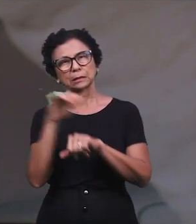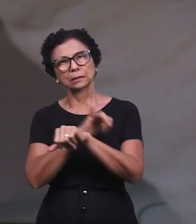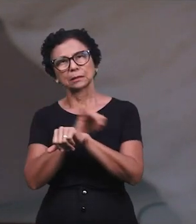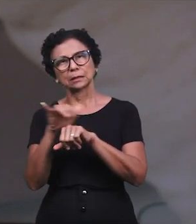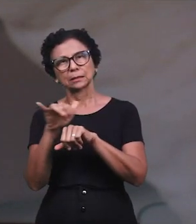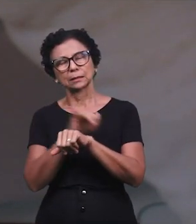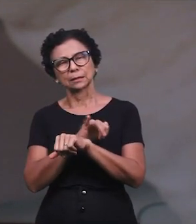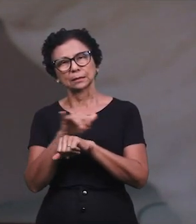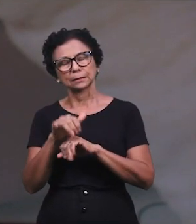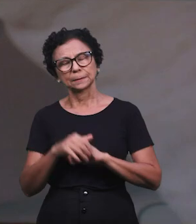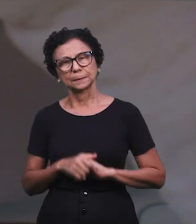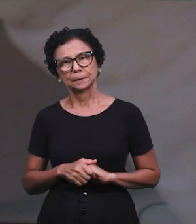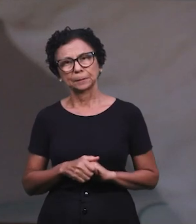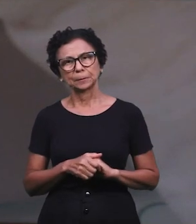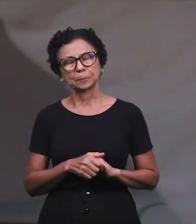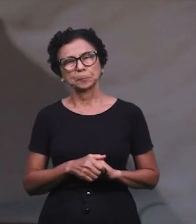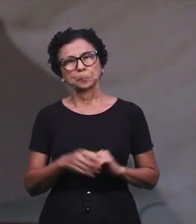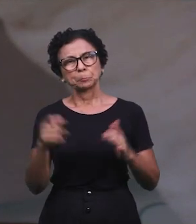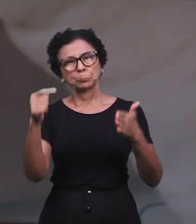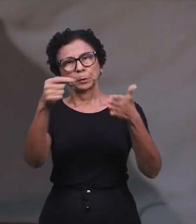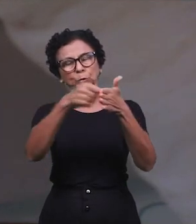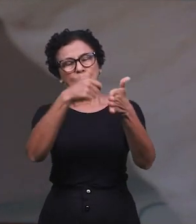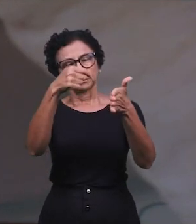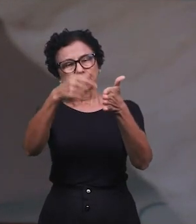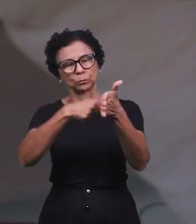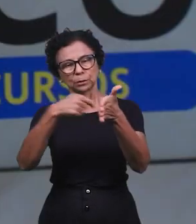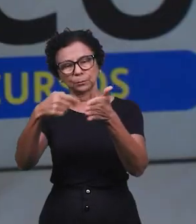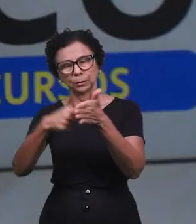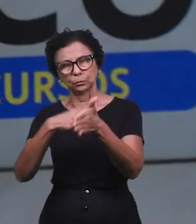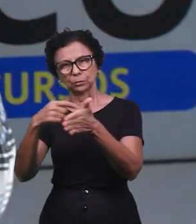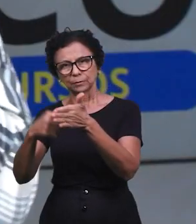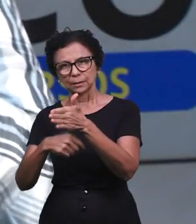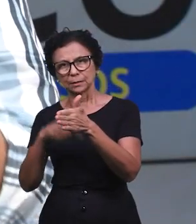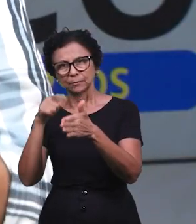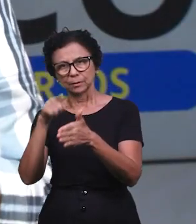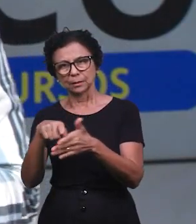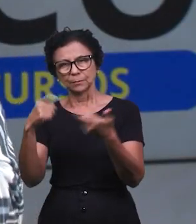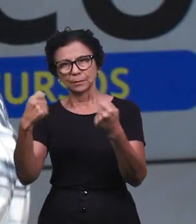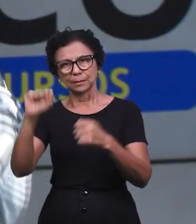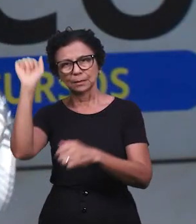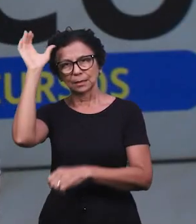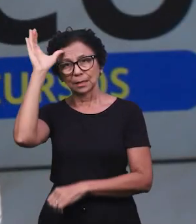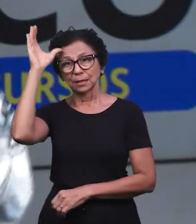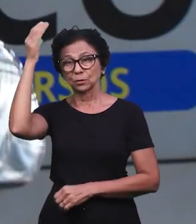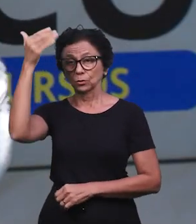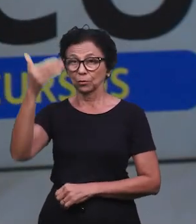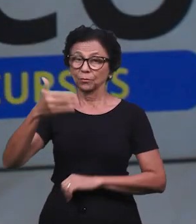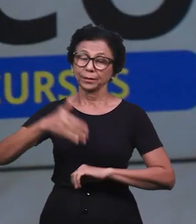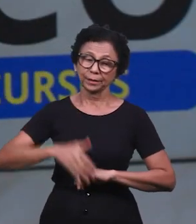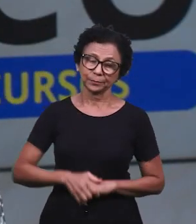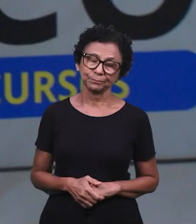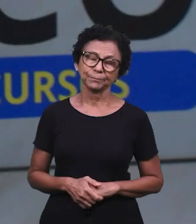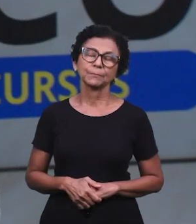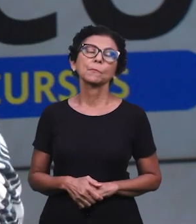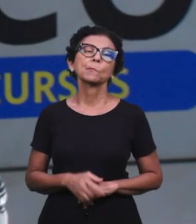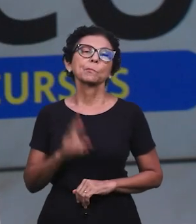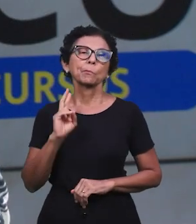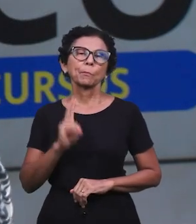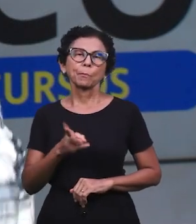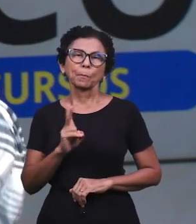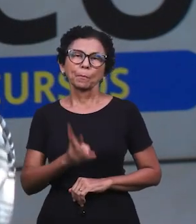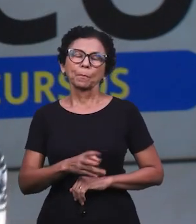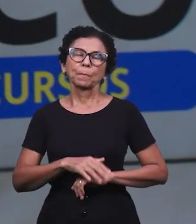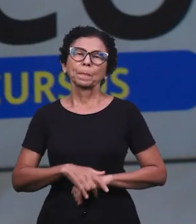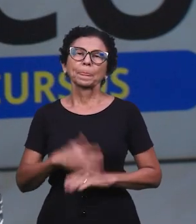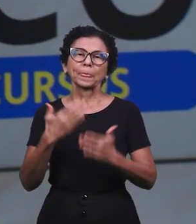a resolução de questões, tá? Você precisa resolver questões durante todas as suas sessões de